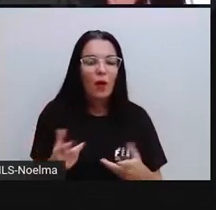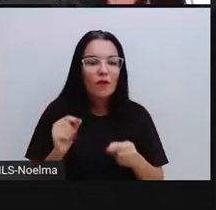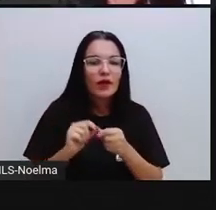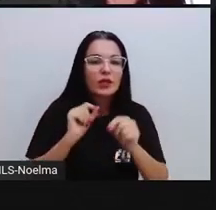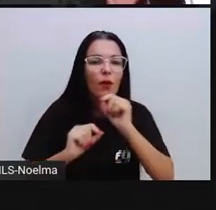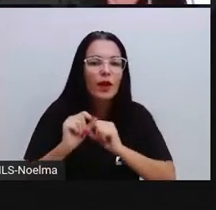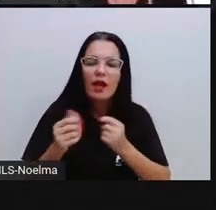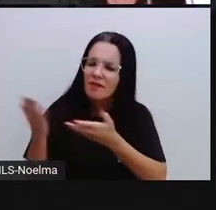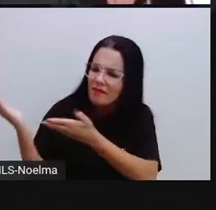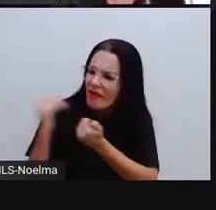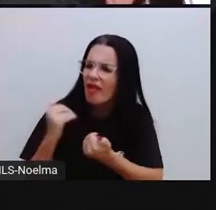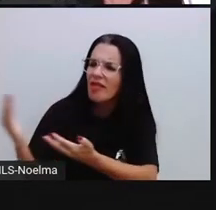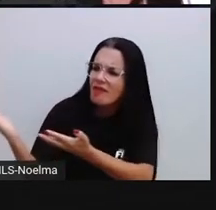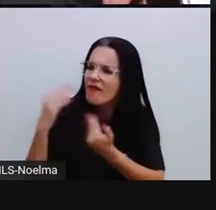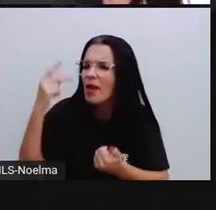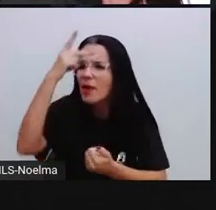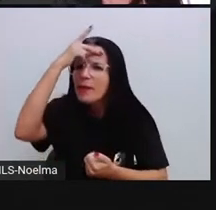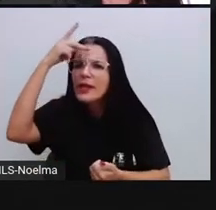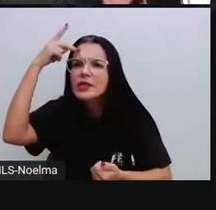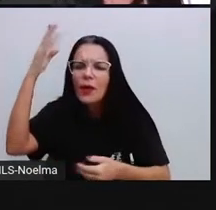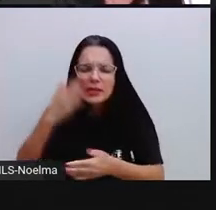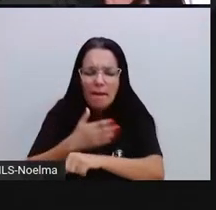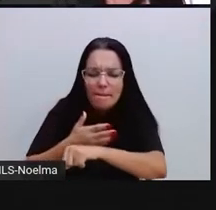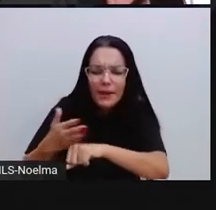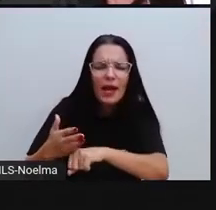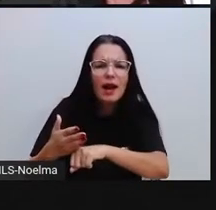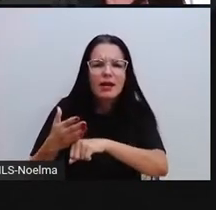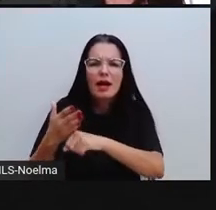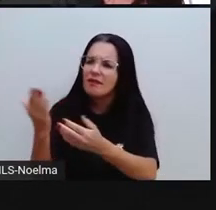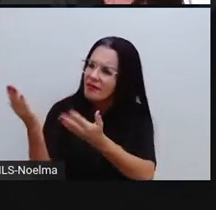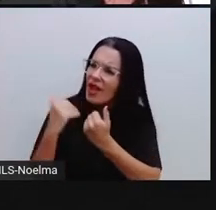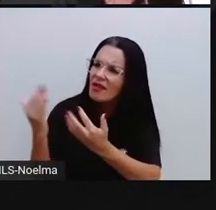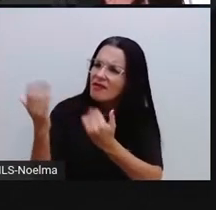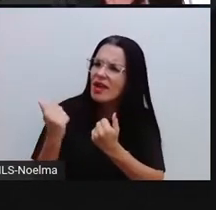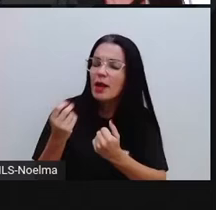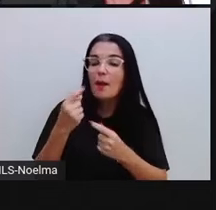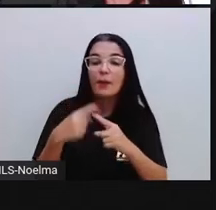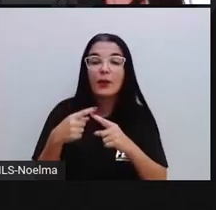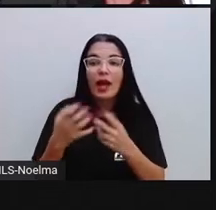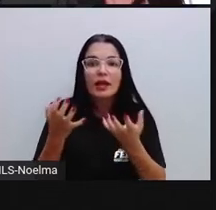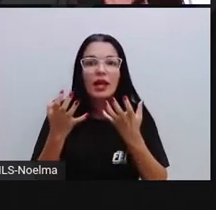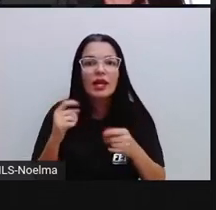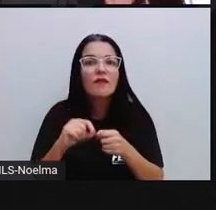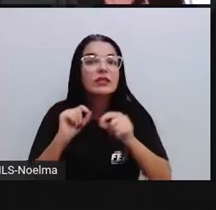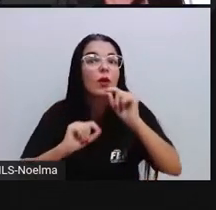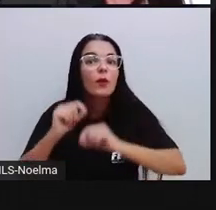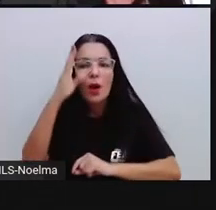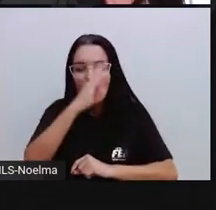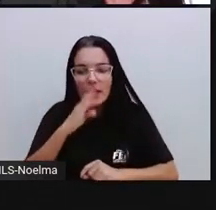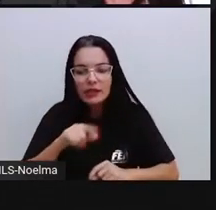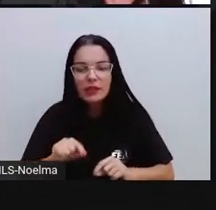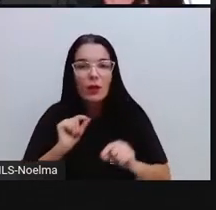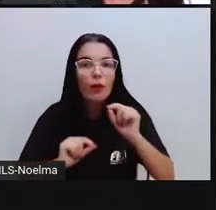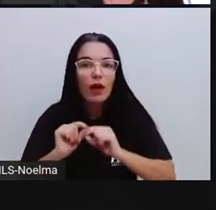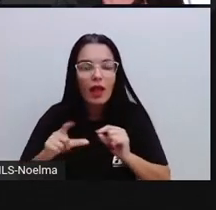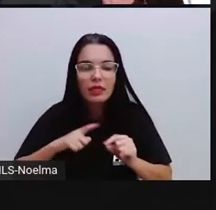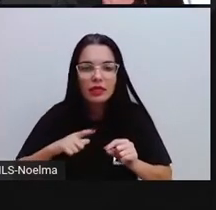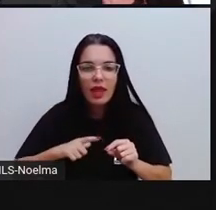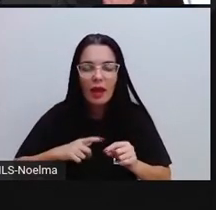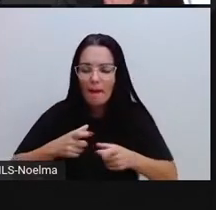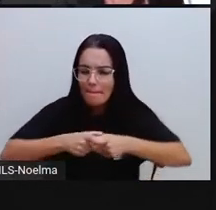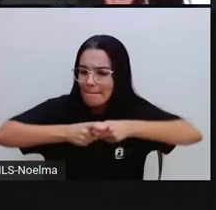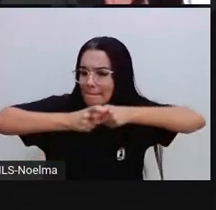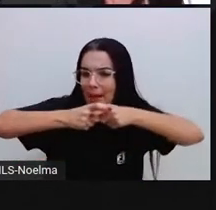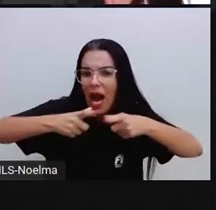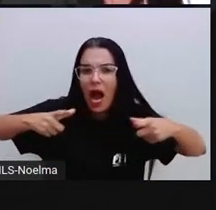ao Brasil porque eles tinham aí a intenção de fazer do Brasil um país com a maior